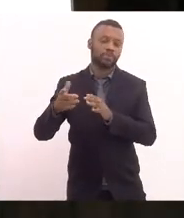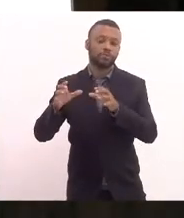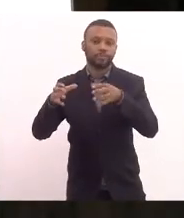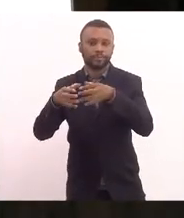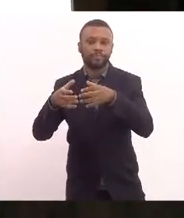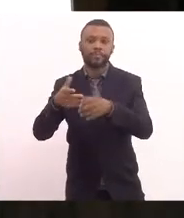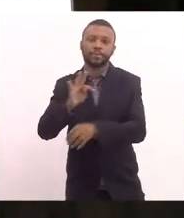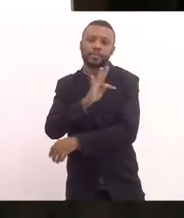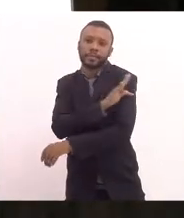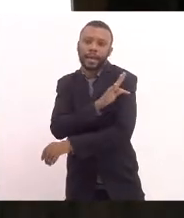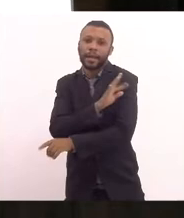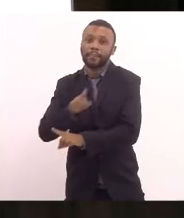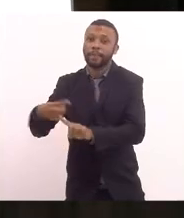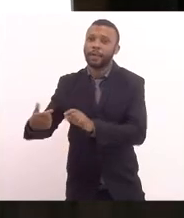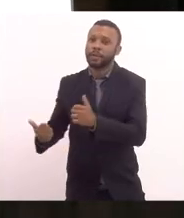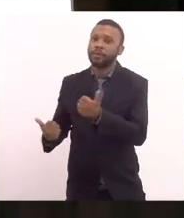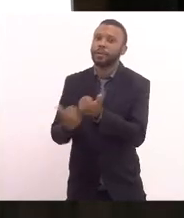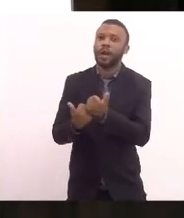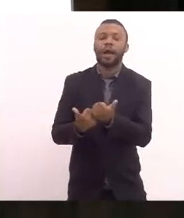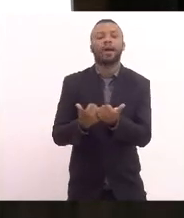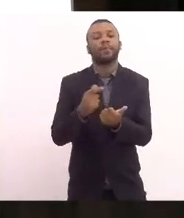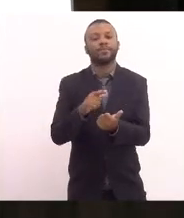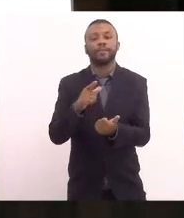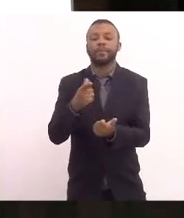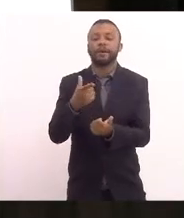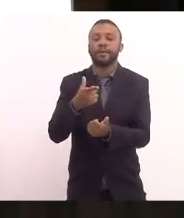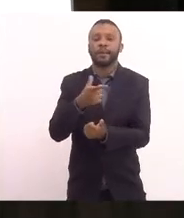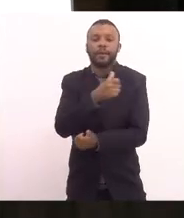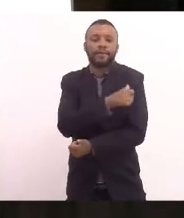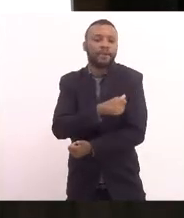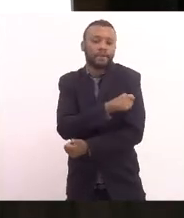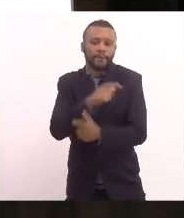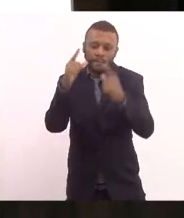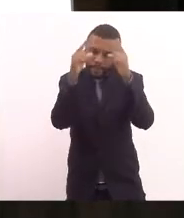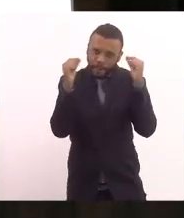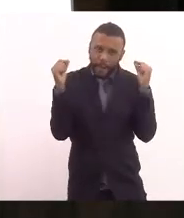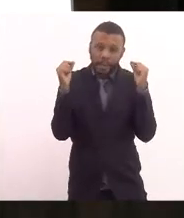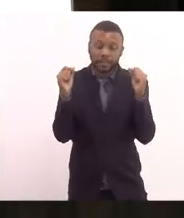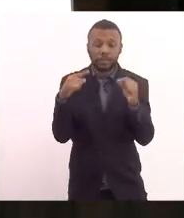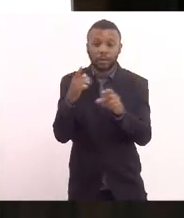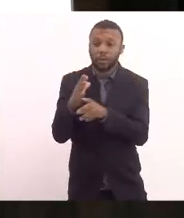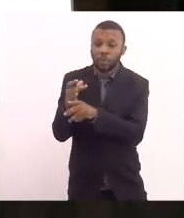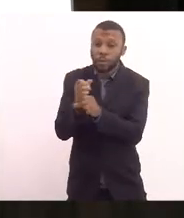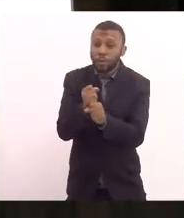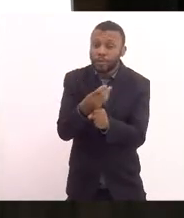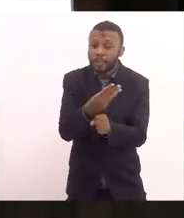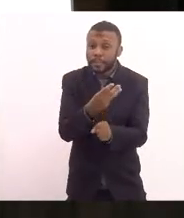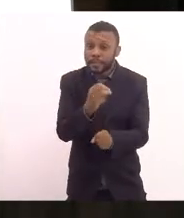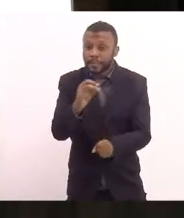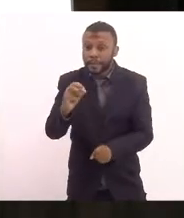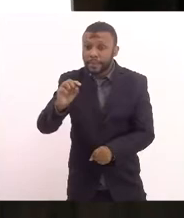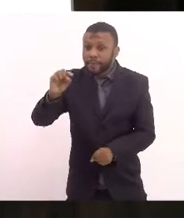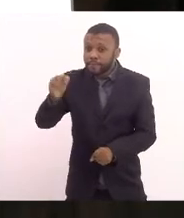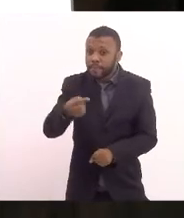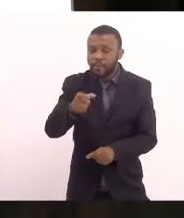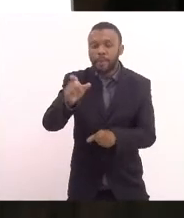a deputada estadual. E nós somos mais de 300 mil pessoas